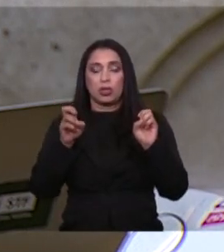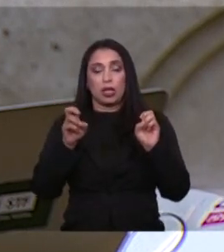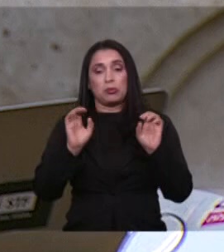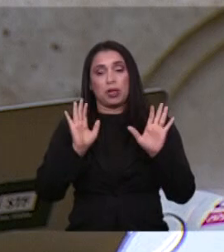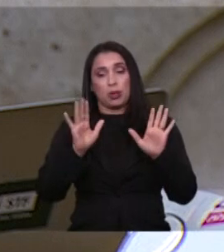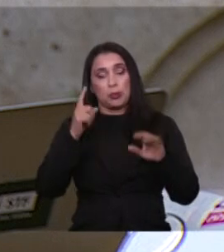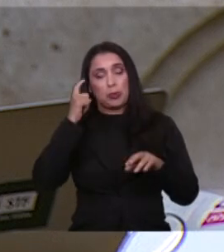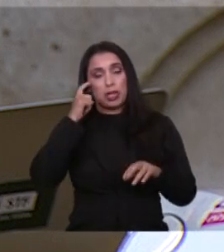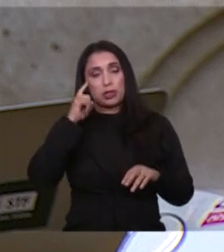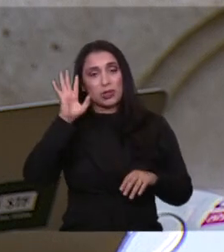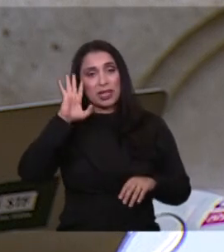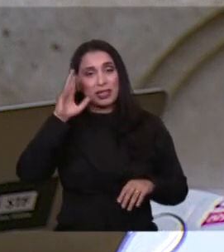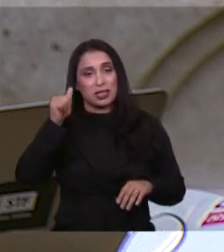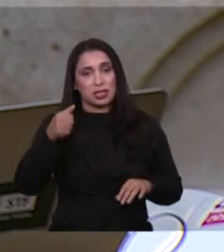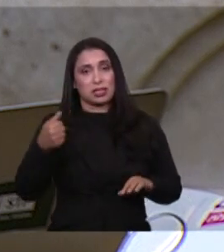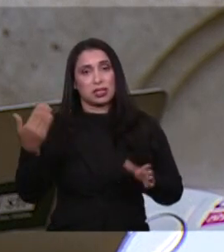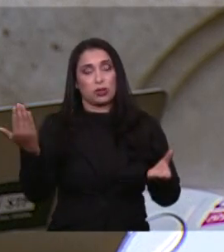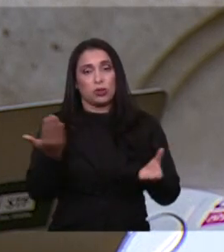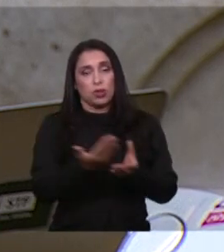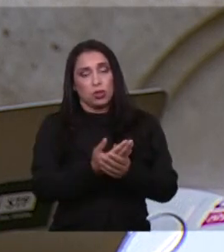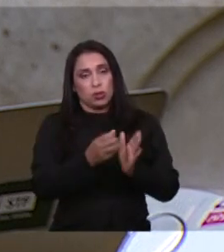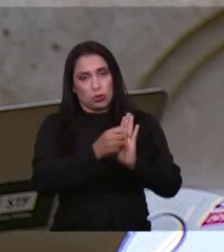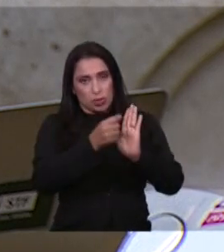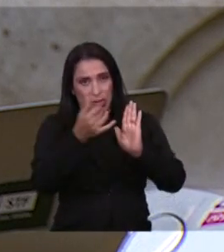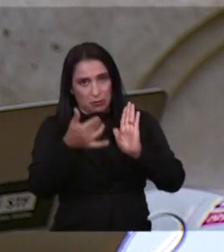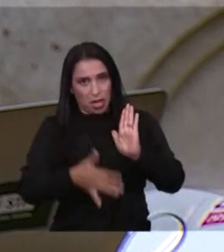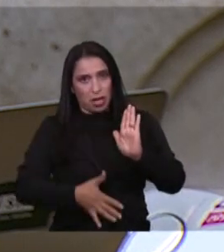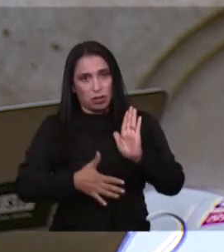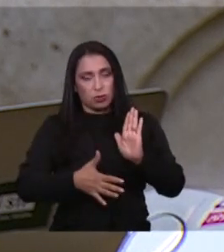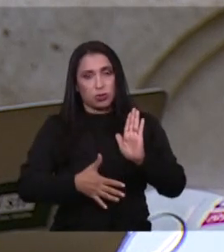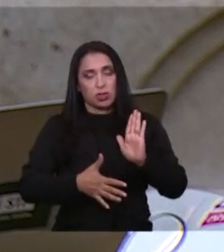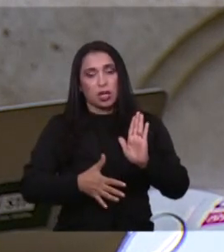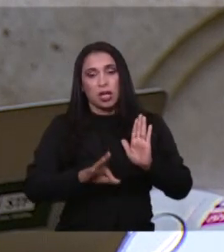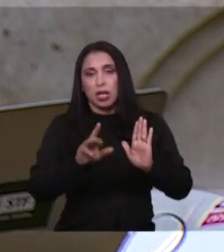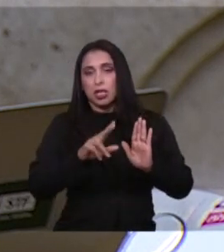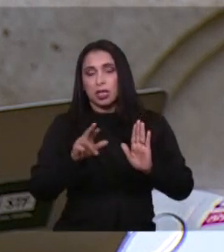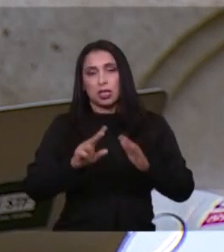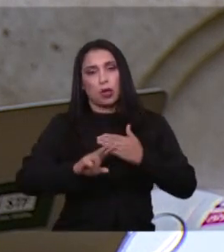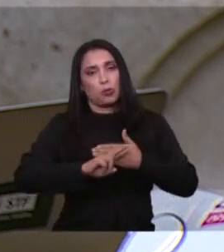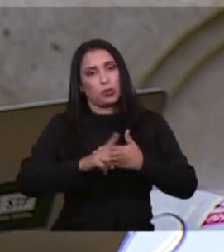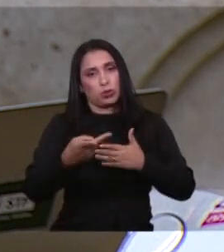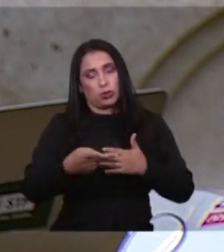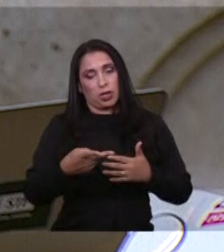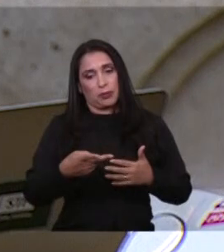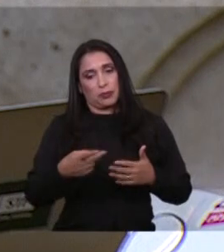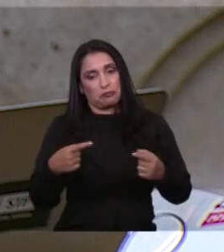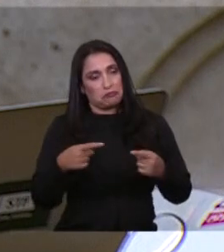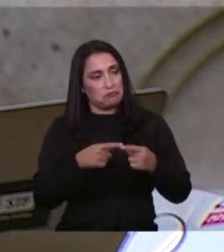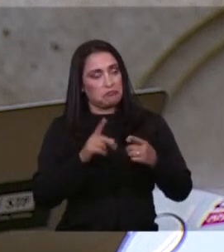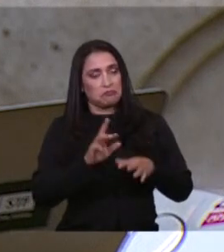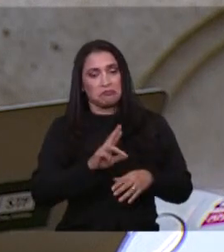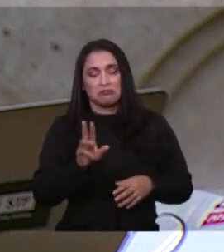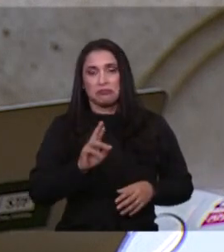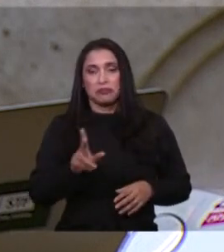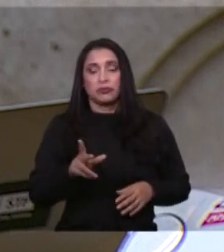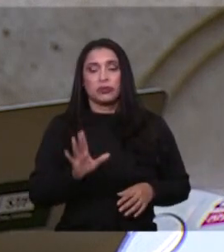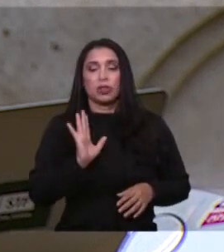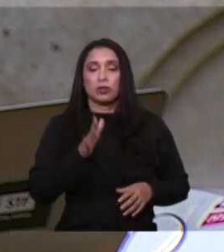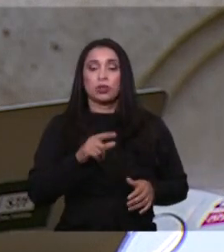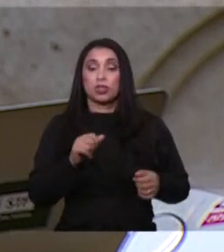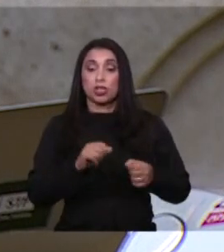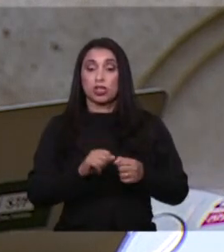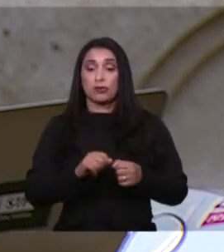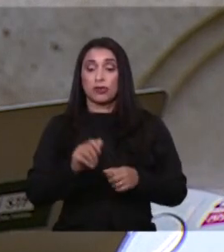decisão nesses últimos embargos para não modular, além do que nós já havíamos feito